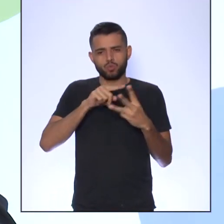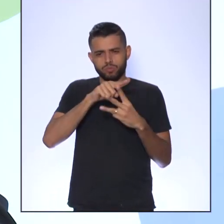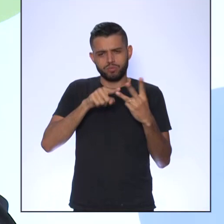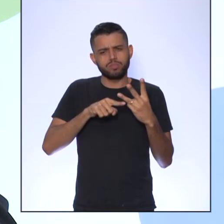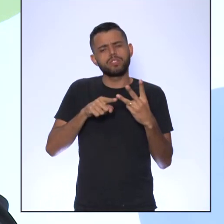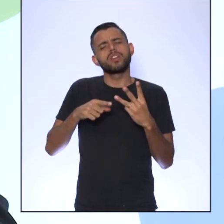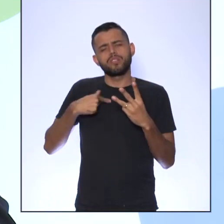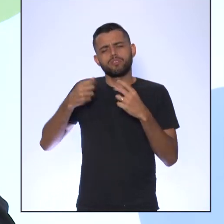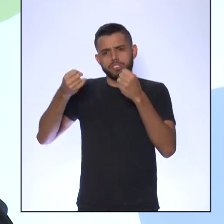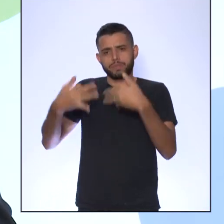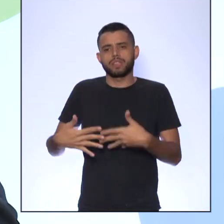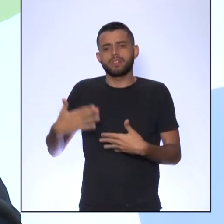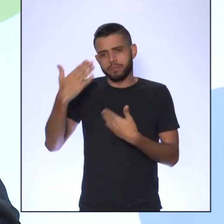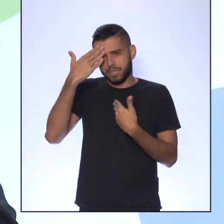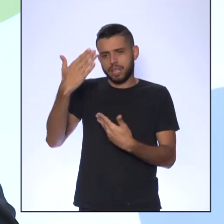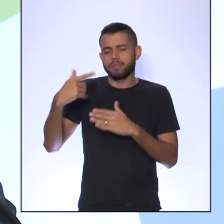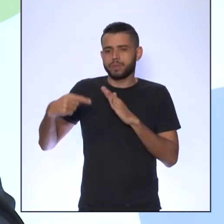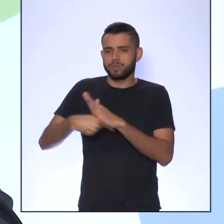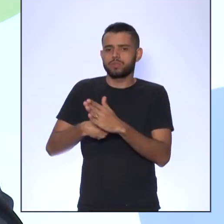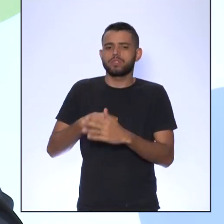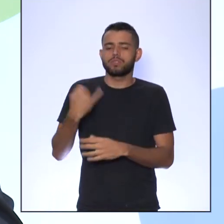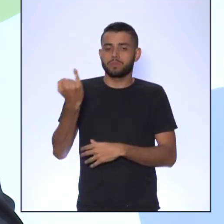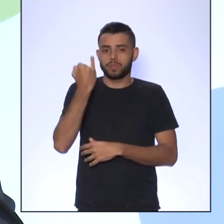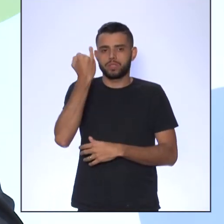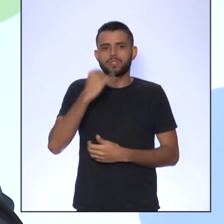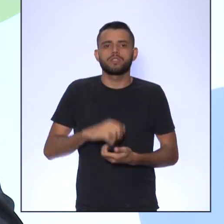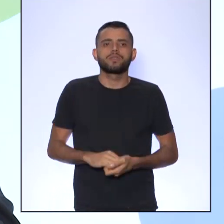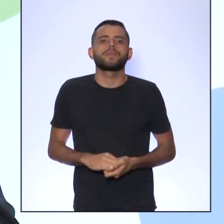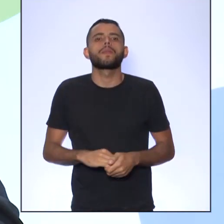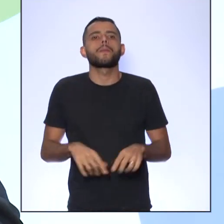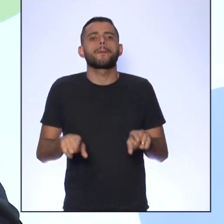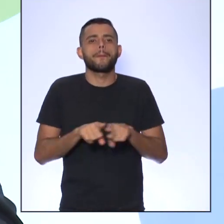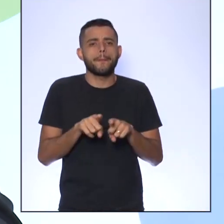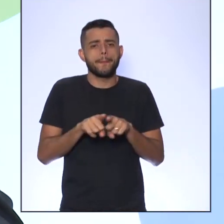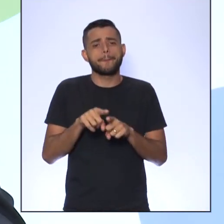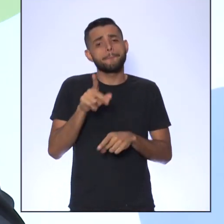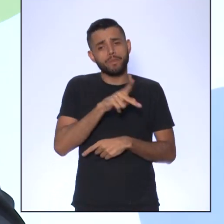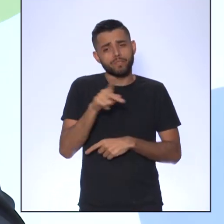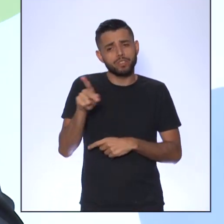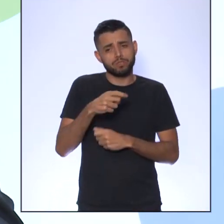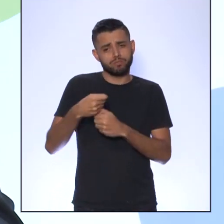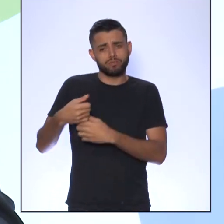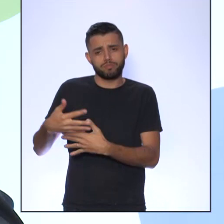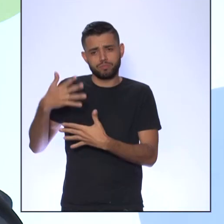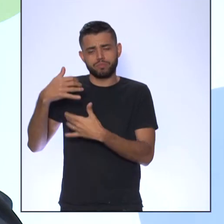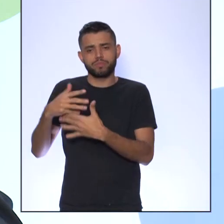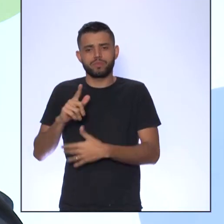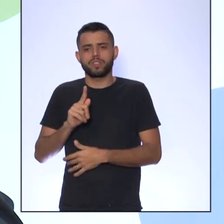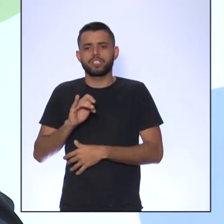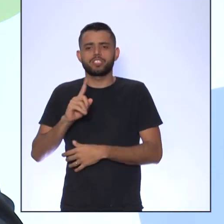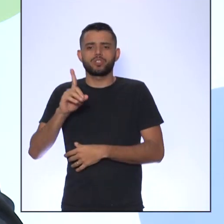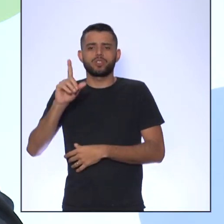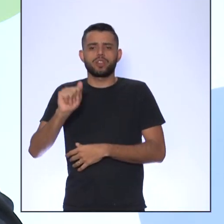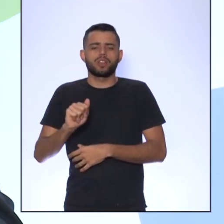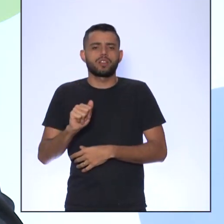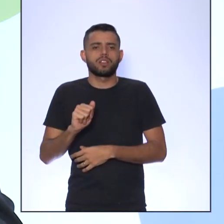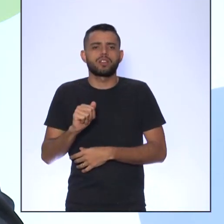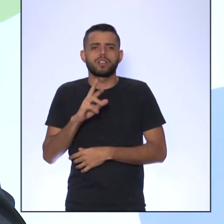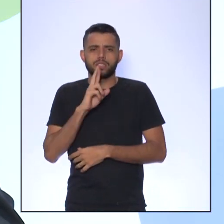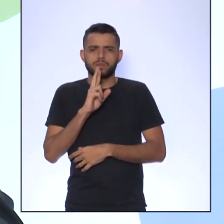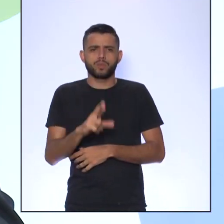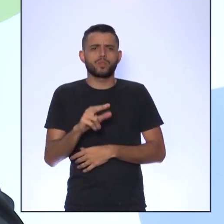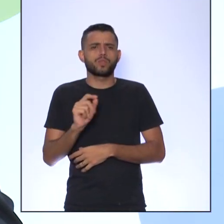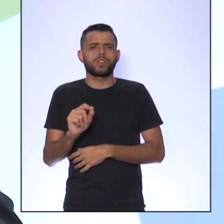acho que é super importante. Eu também queria agradecer que tem professores ajudando a gente a responder no chat. A professora Gilda aqui, Gilda Maria, também ela